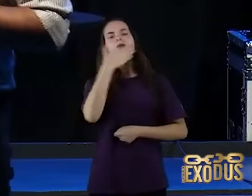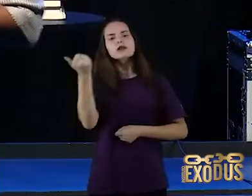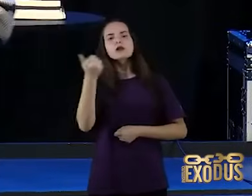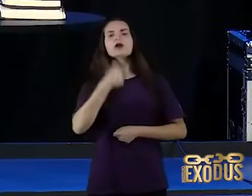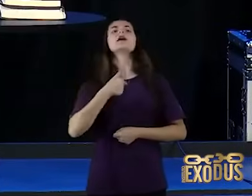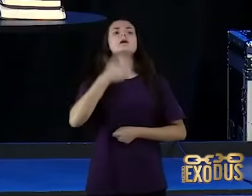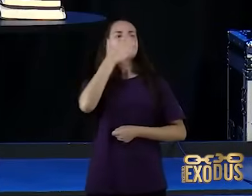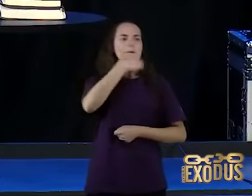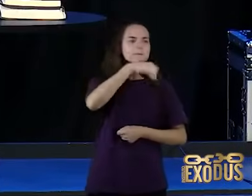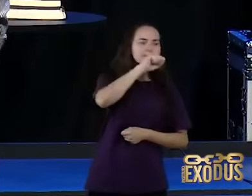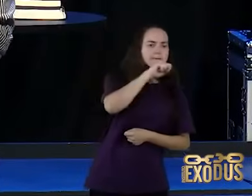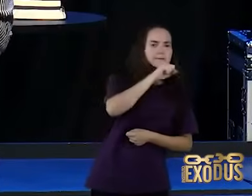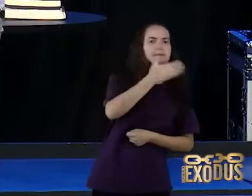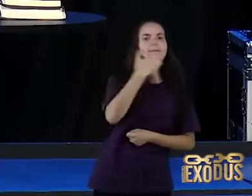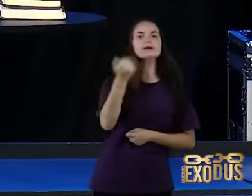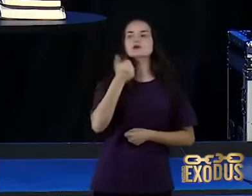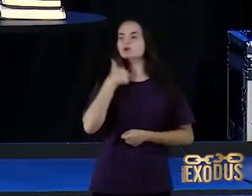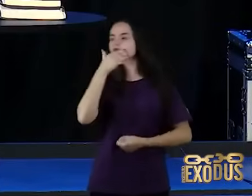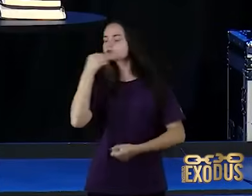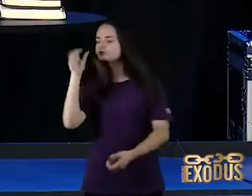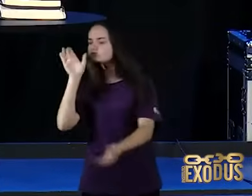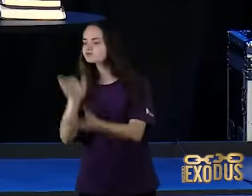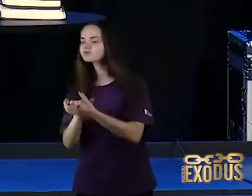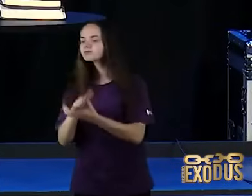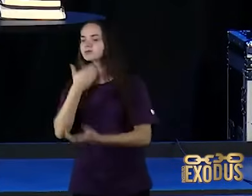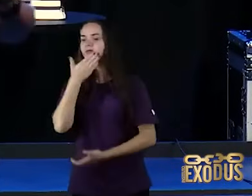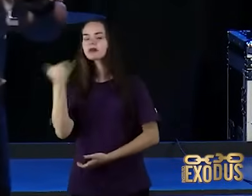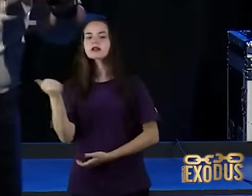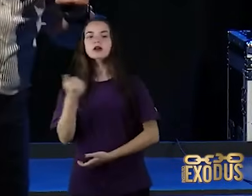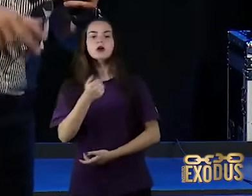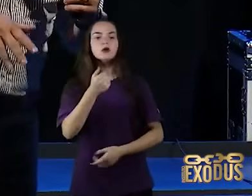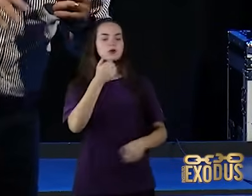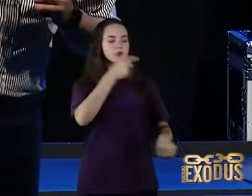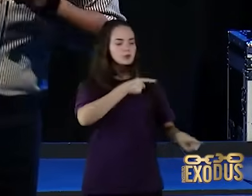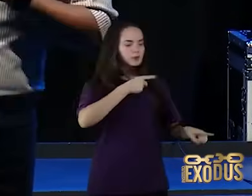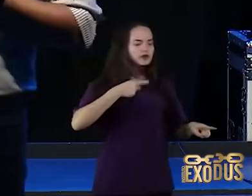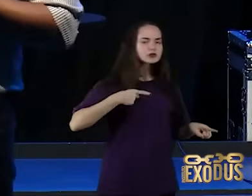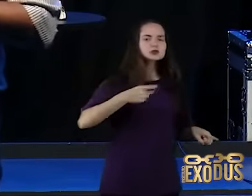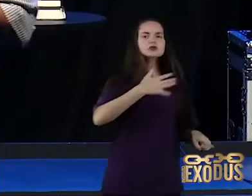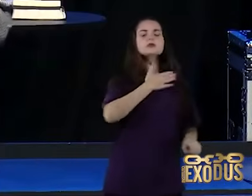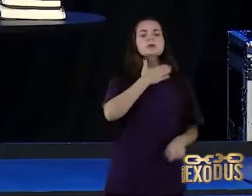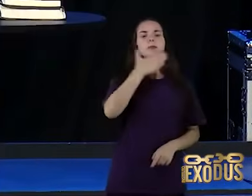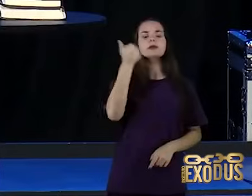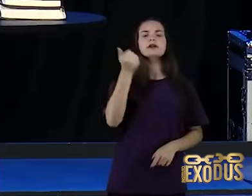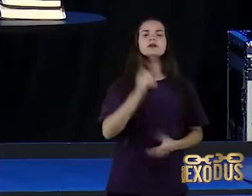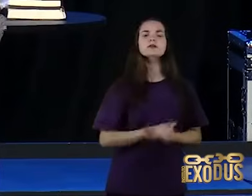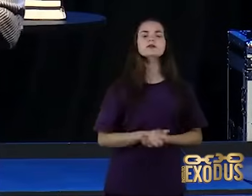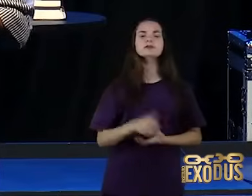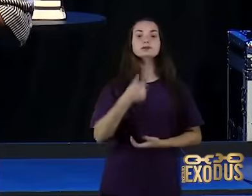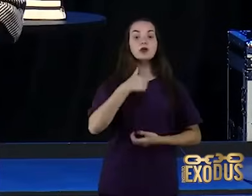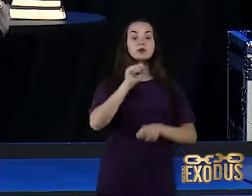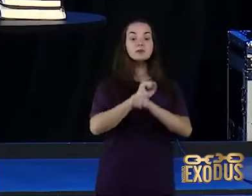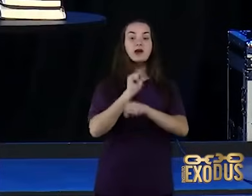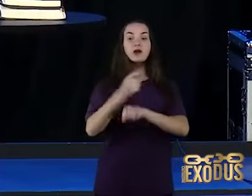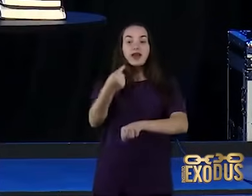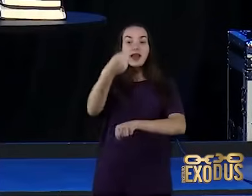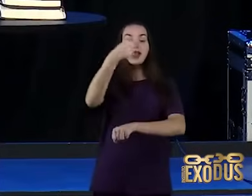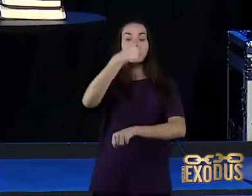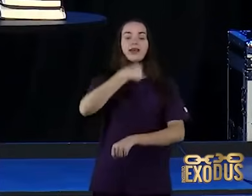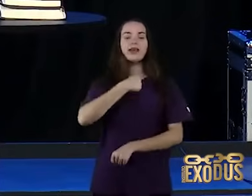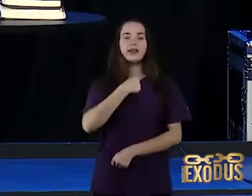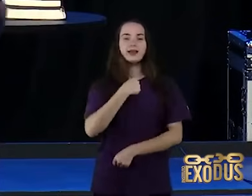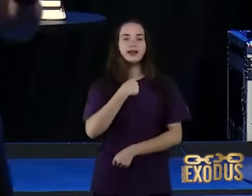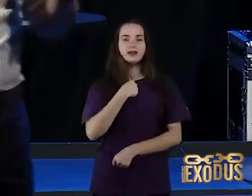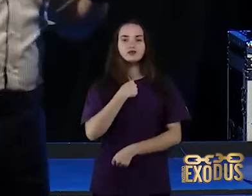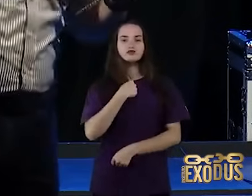pai melhor um marido melhor um pastor muito melhor eu espero que eu seja um homem